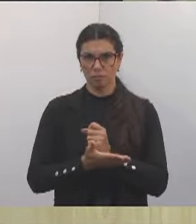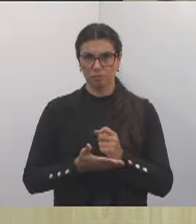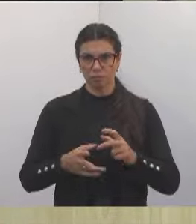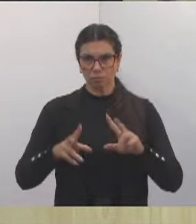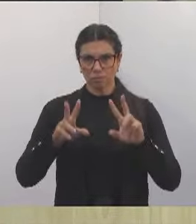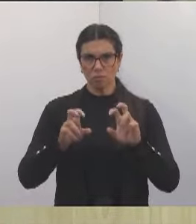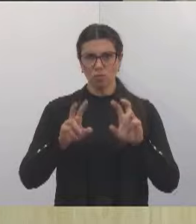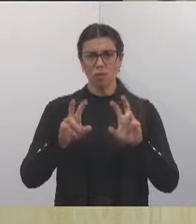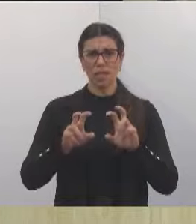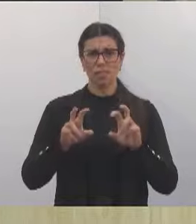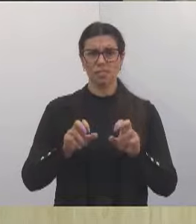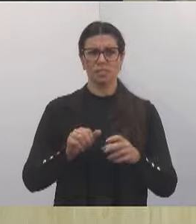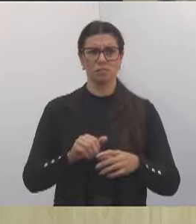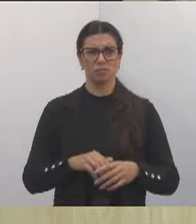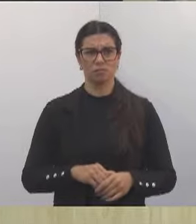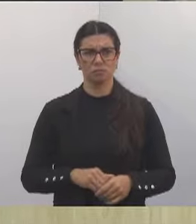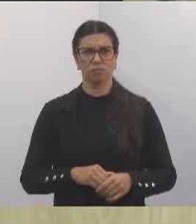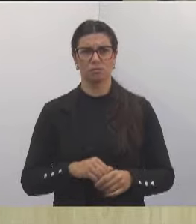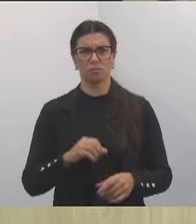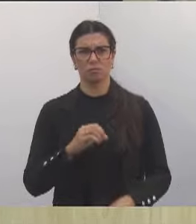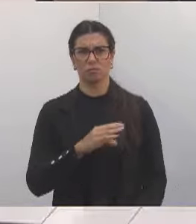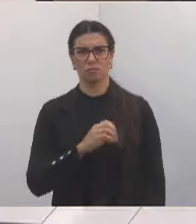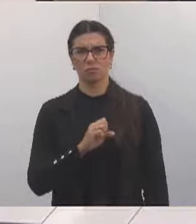do mandato de vereador.